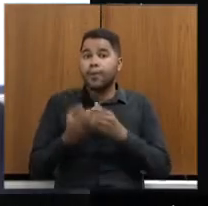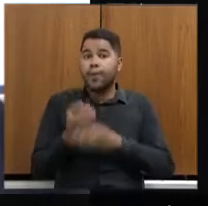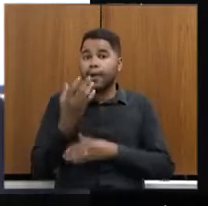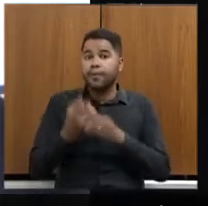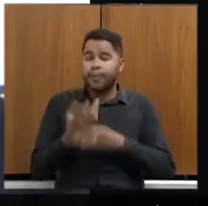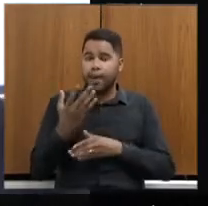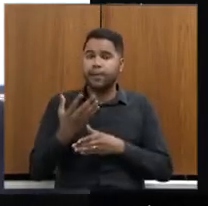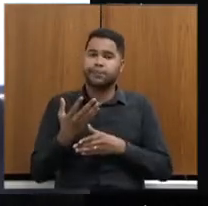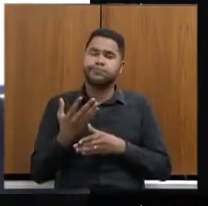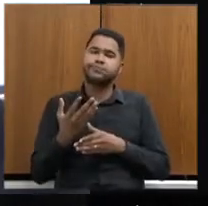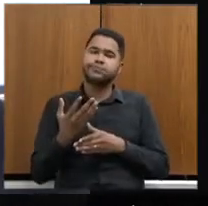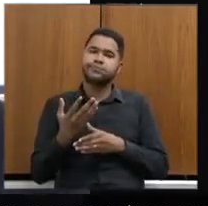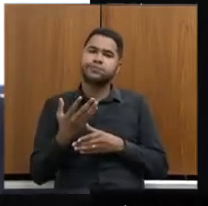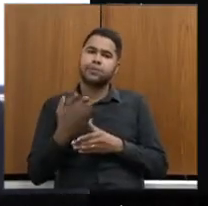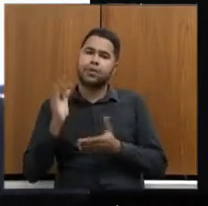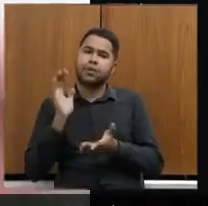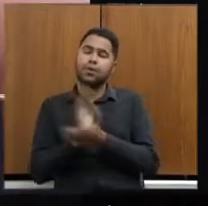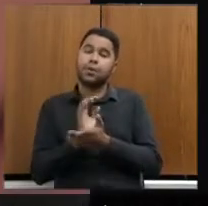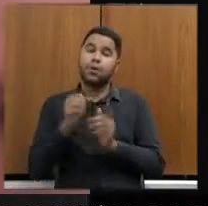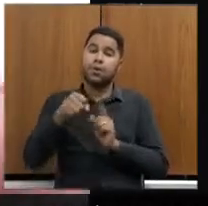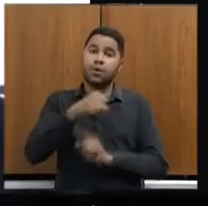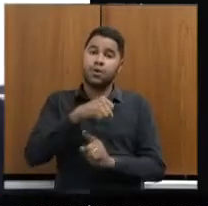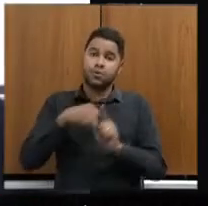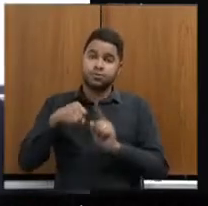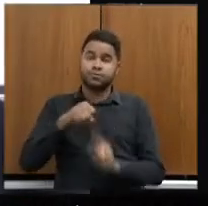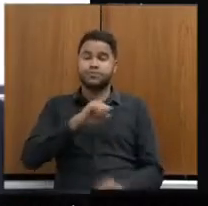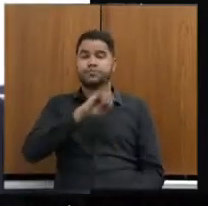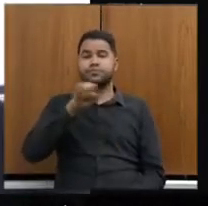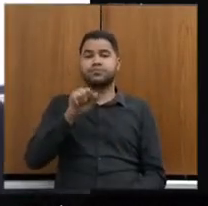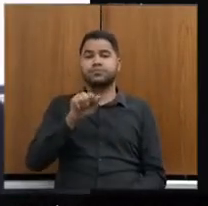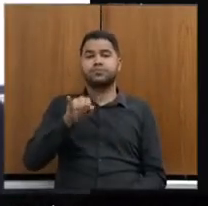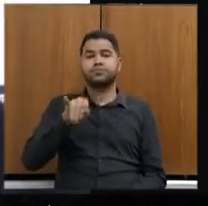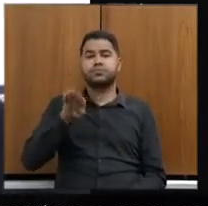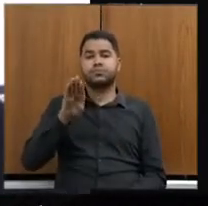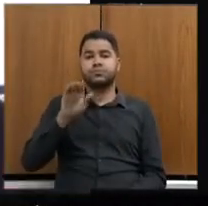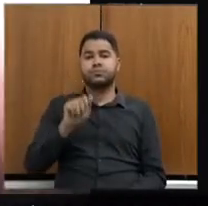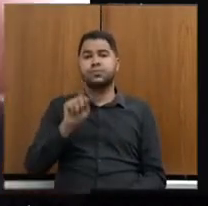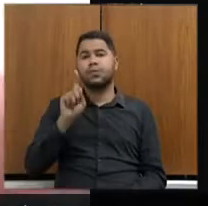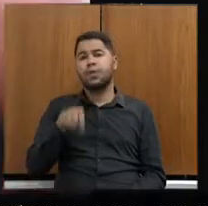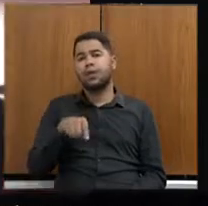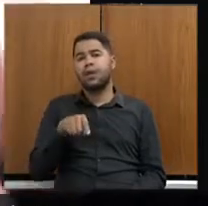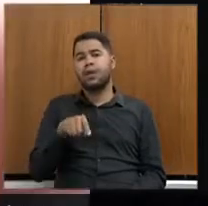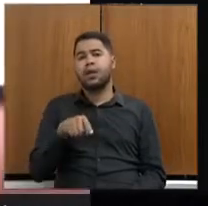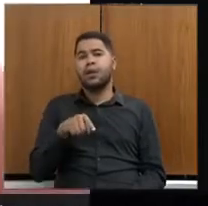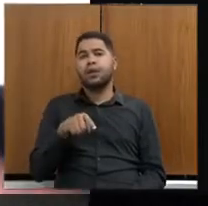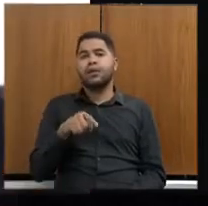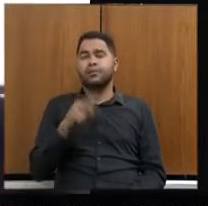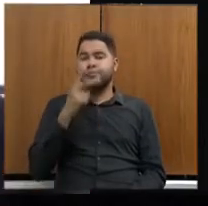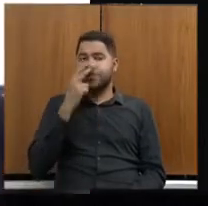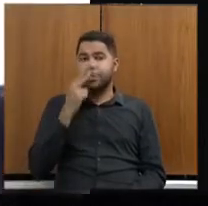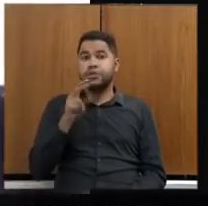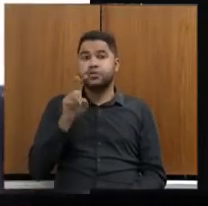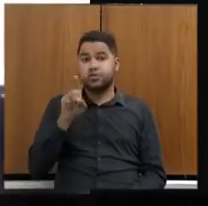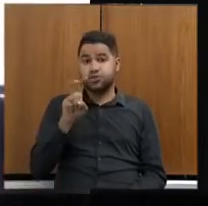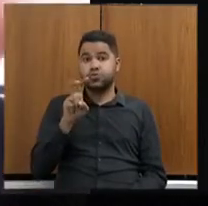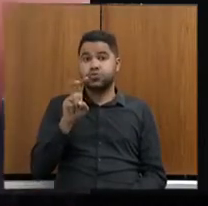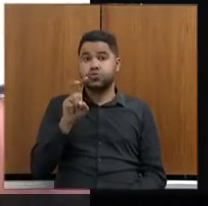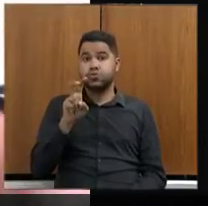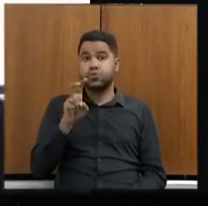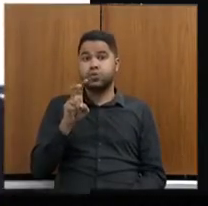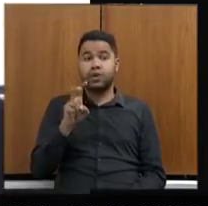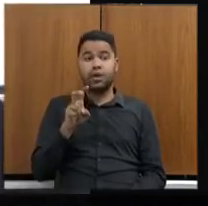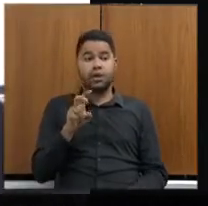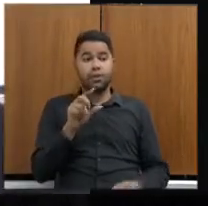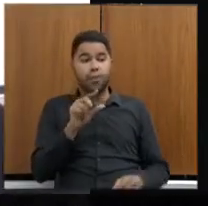EA parte social do projeto da língua só que elas levas de 5 hectares E os pequenos